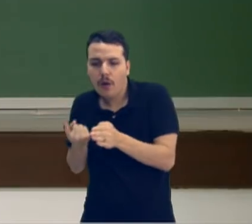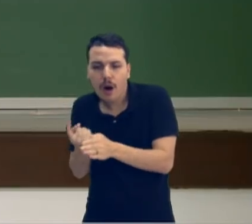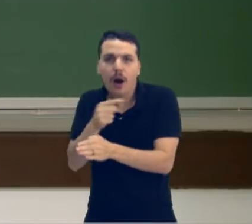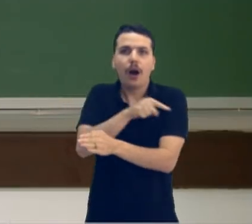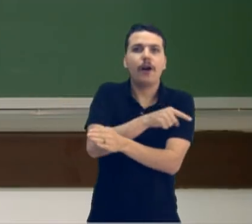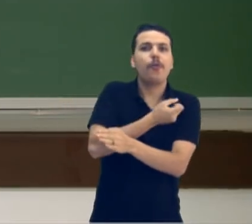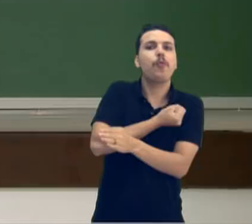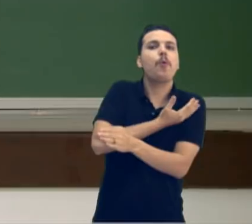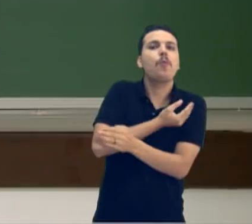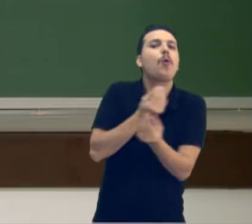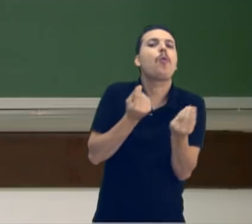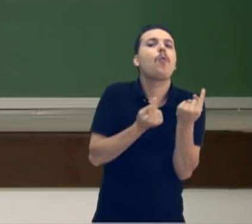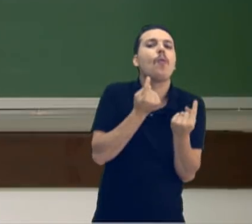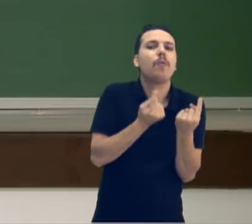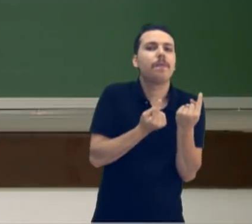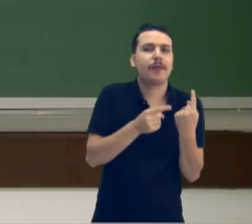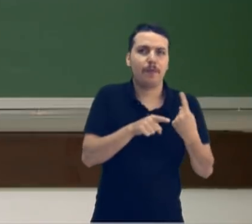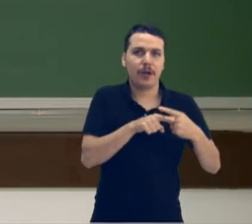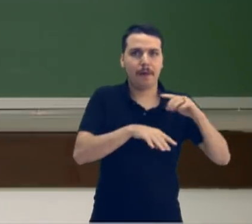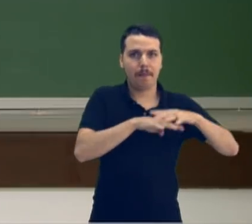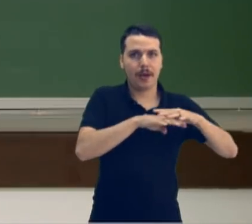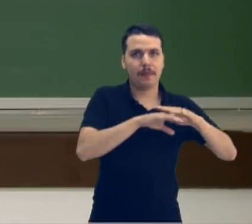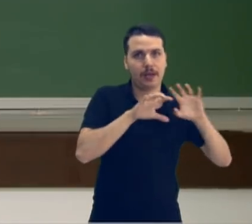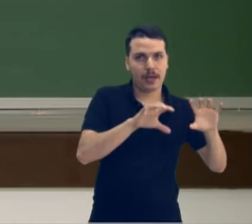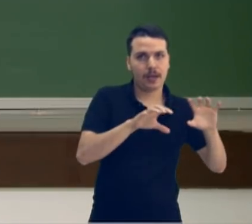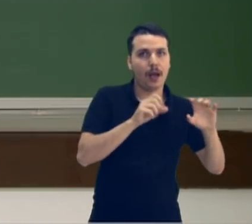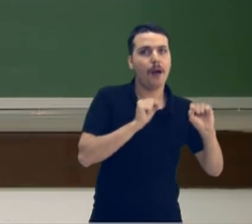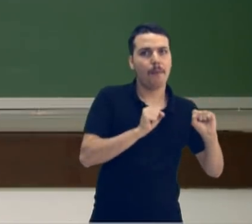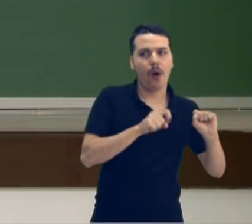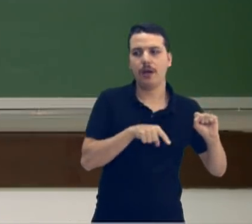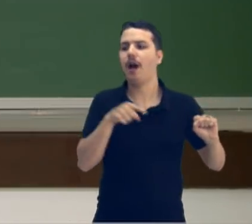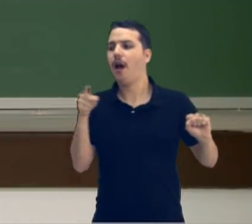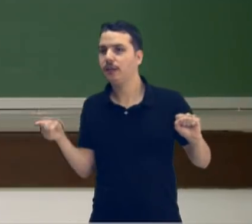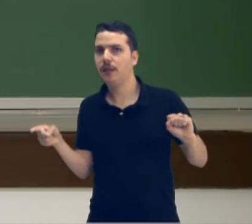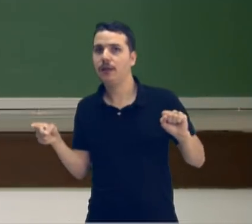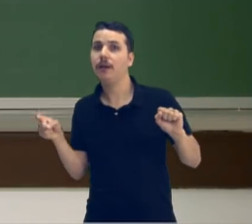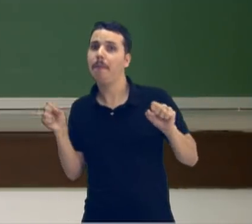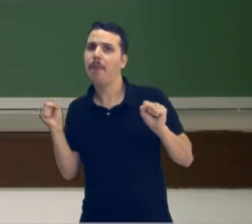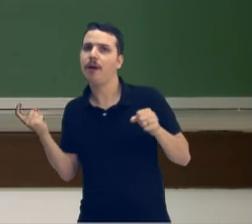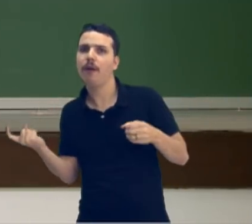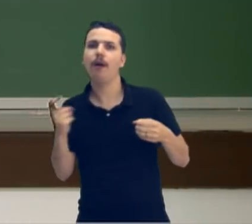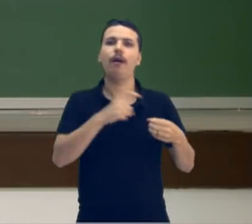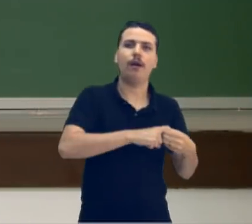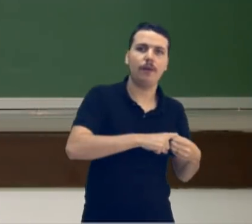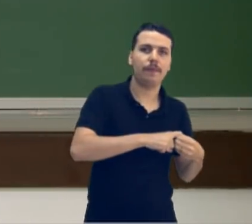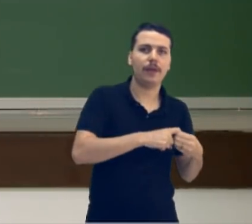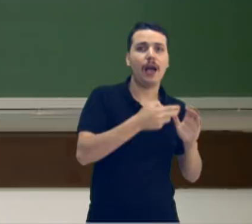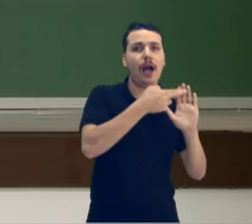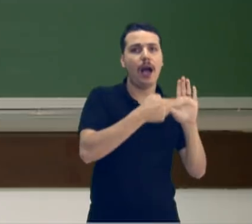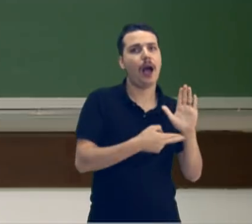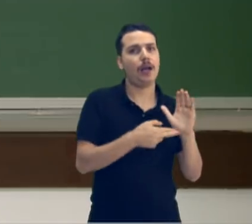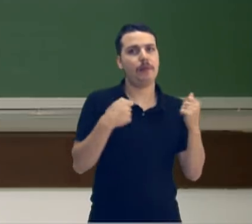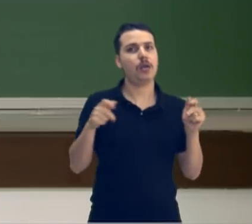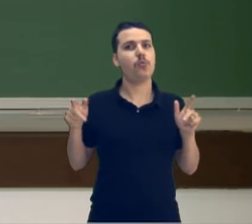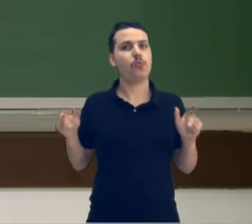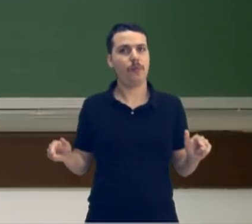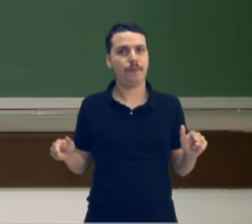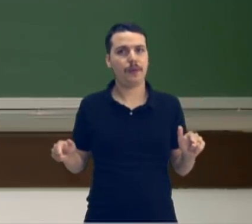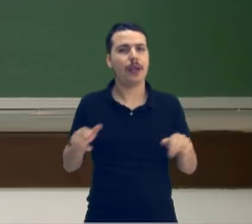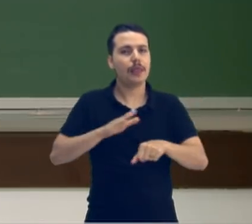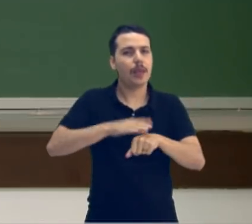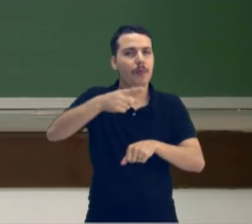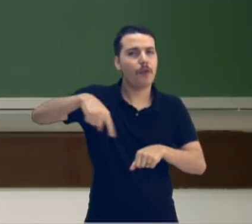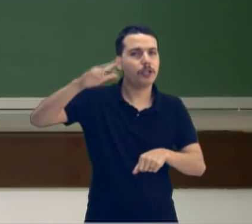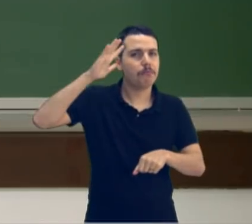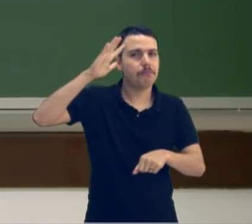certo? Porque na matemática não é assim? Eu posso ir, mas eu também posso voltar e a regrinha tem que valer. Tempo para